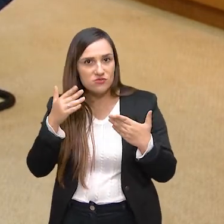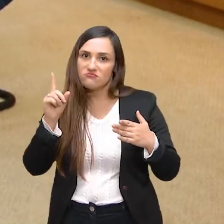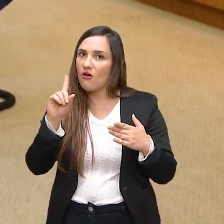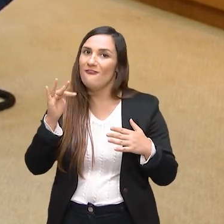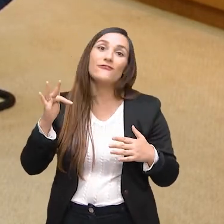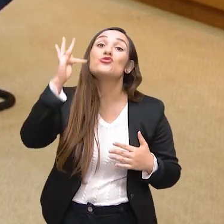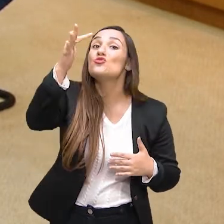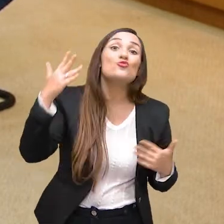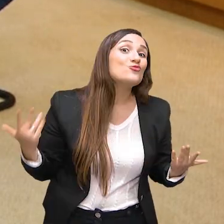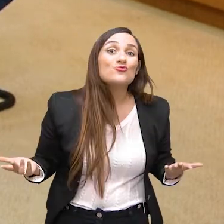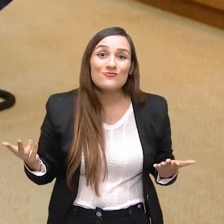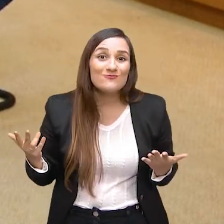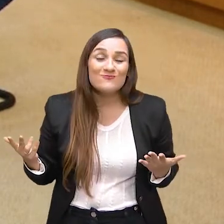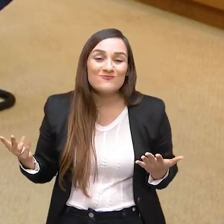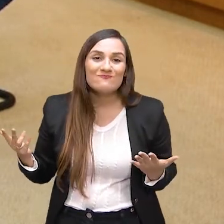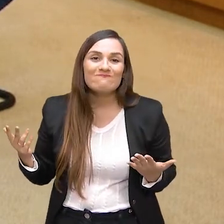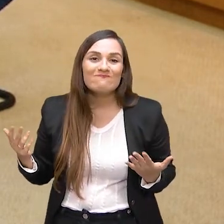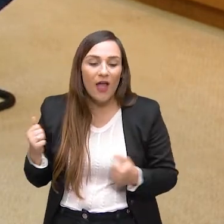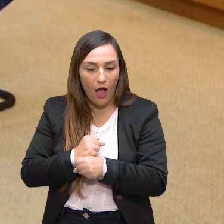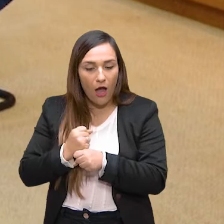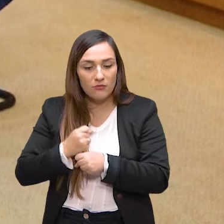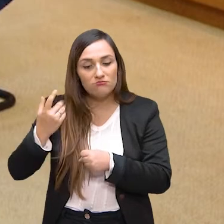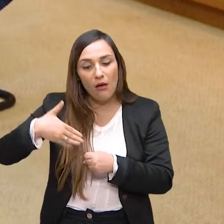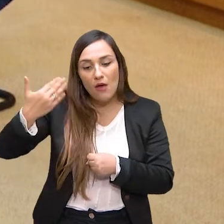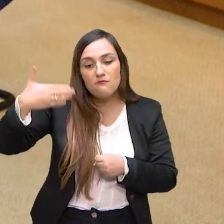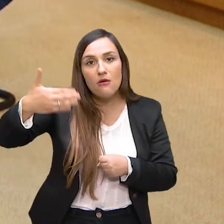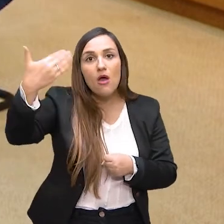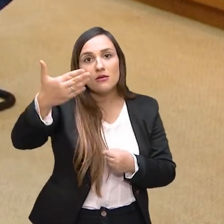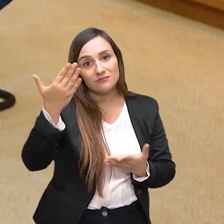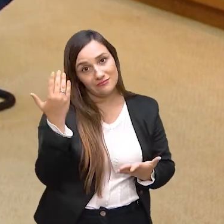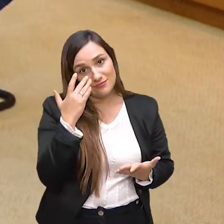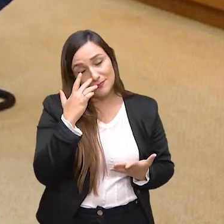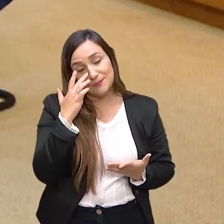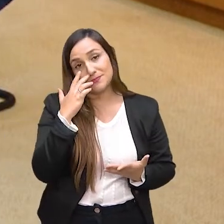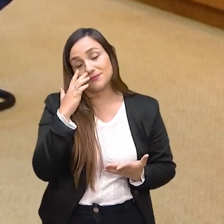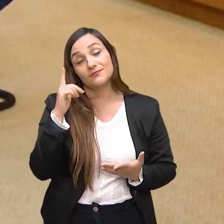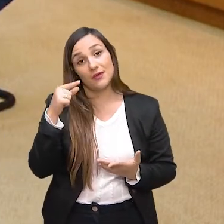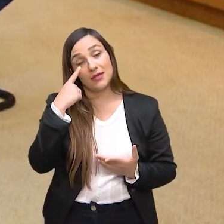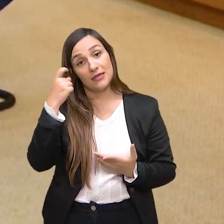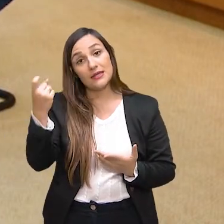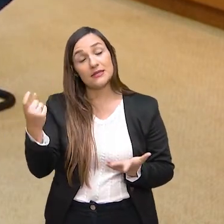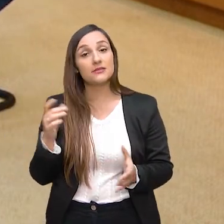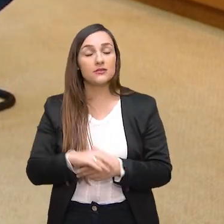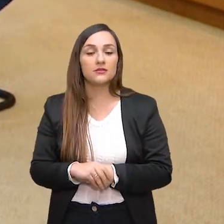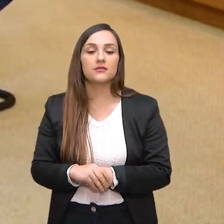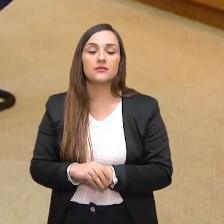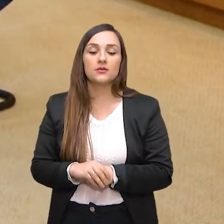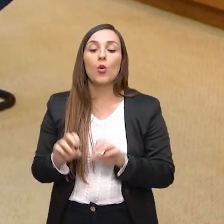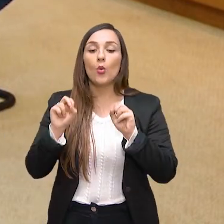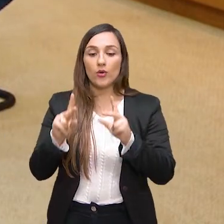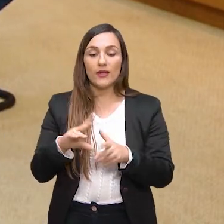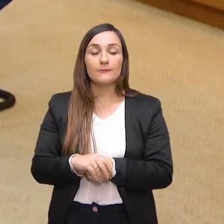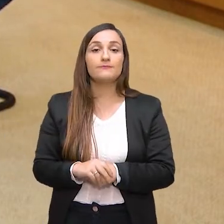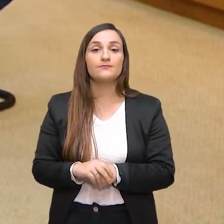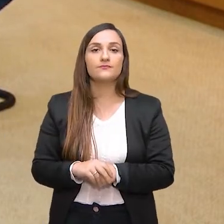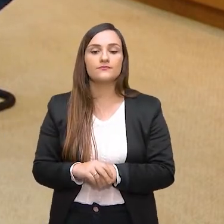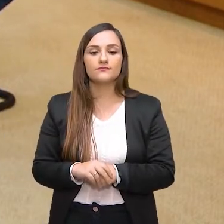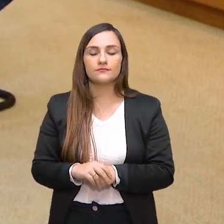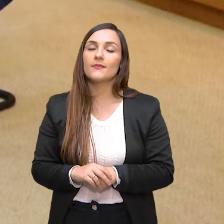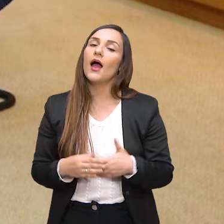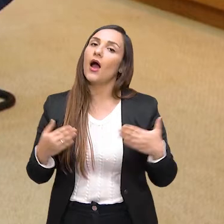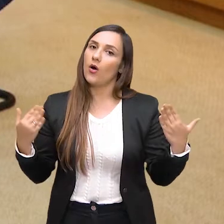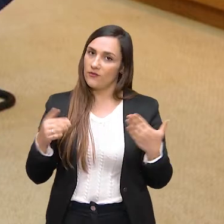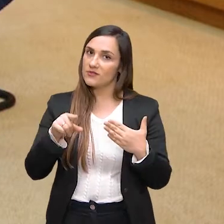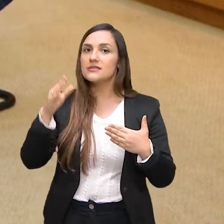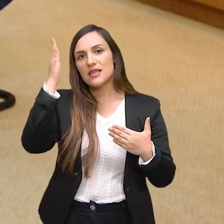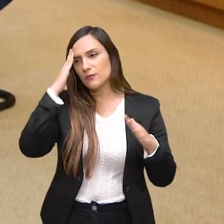vivas daqui a alguns anos. Né? Então, é interessante isso, mas sempre focado para o direito. A partir dessa